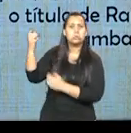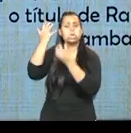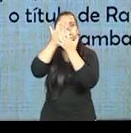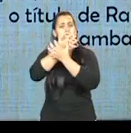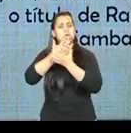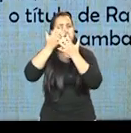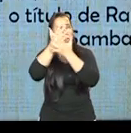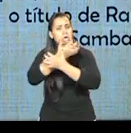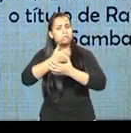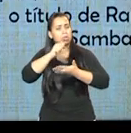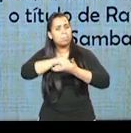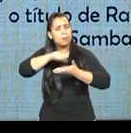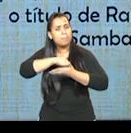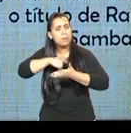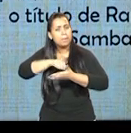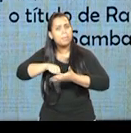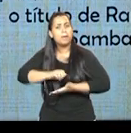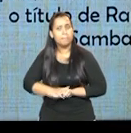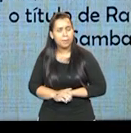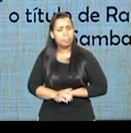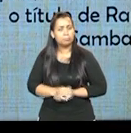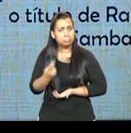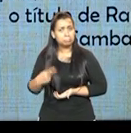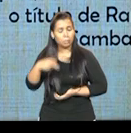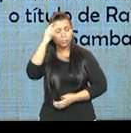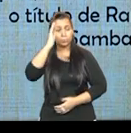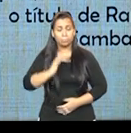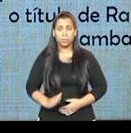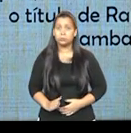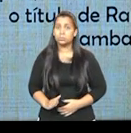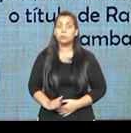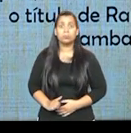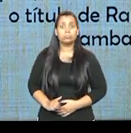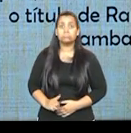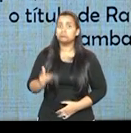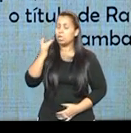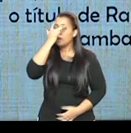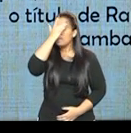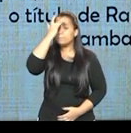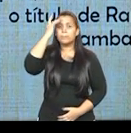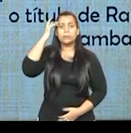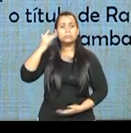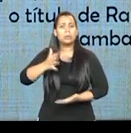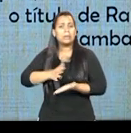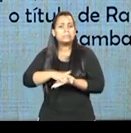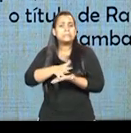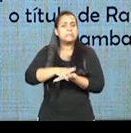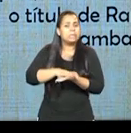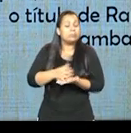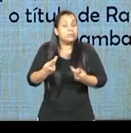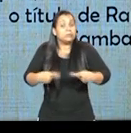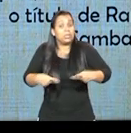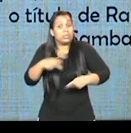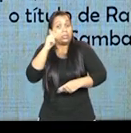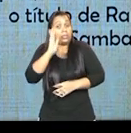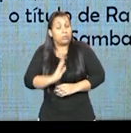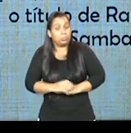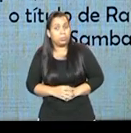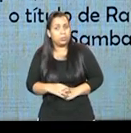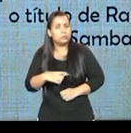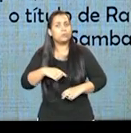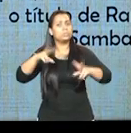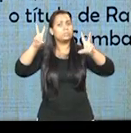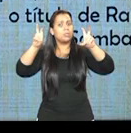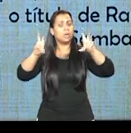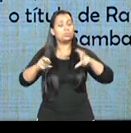Cantora, compositora, instrumentista brasileira, é uma das mais notórias sambistas do país. A cantora, inclusive, tem o título